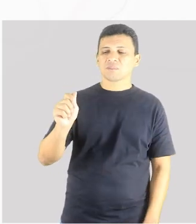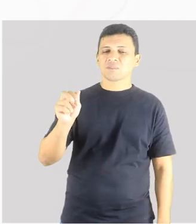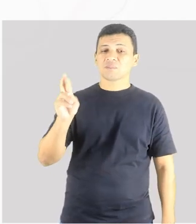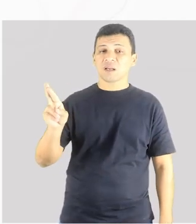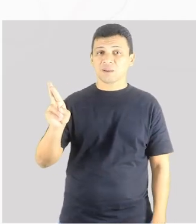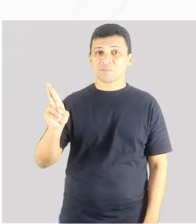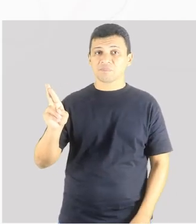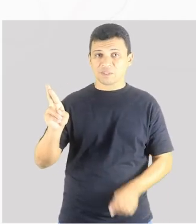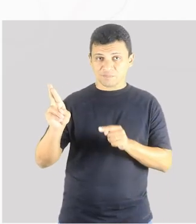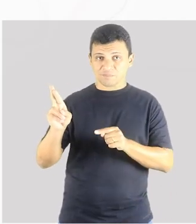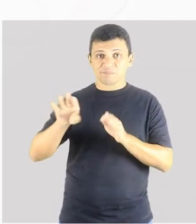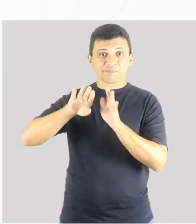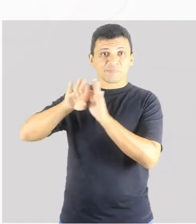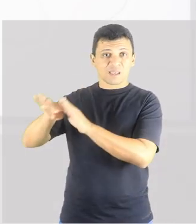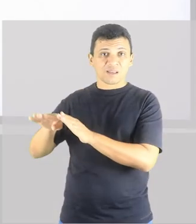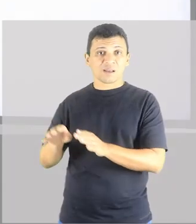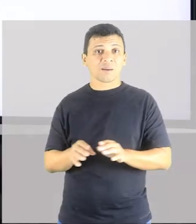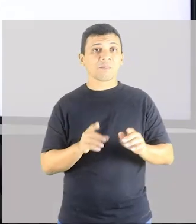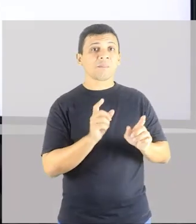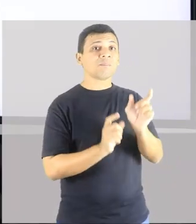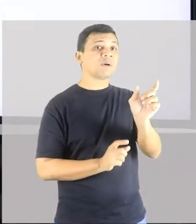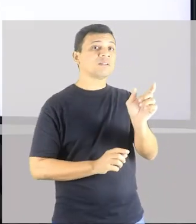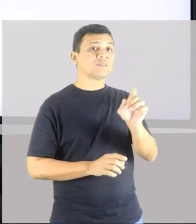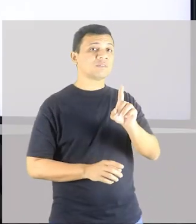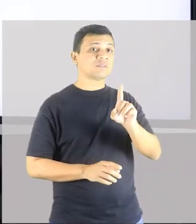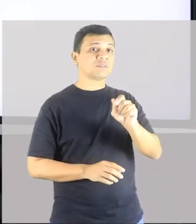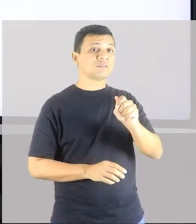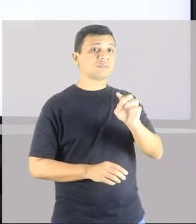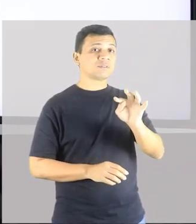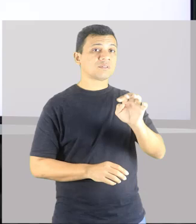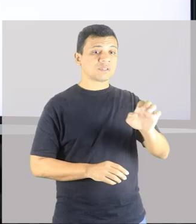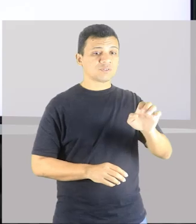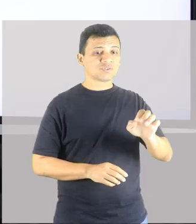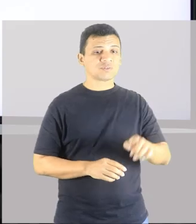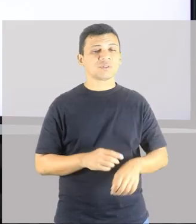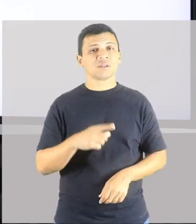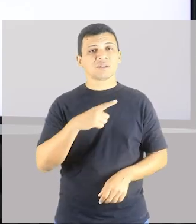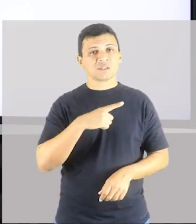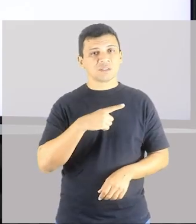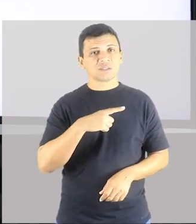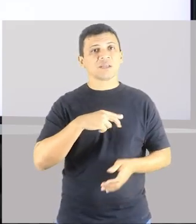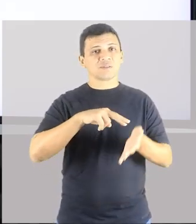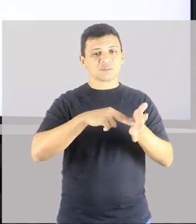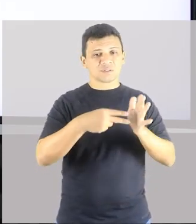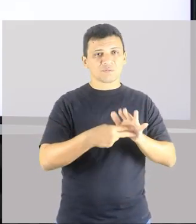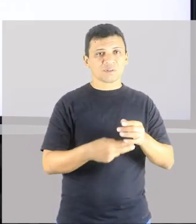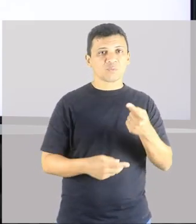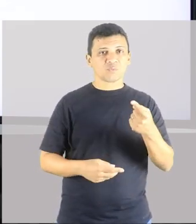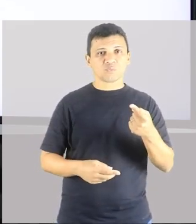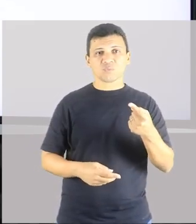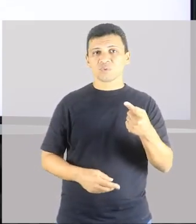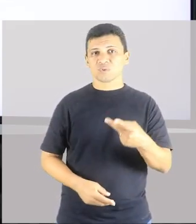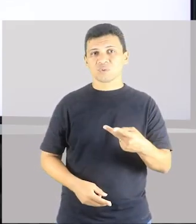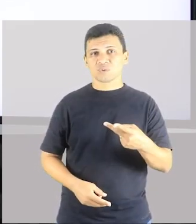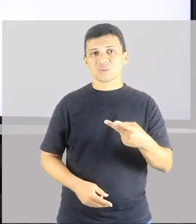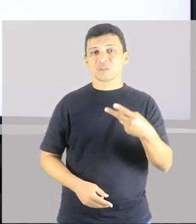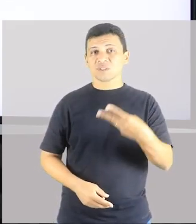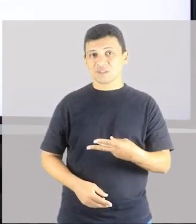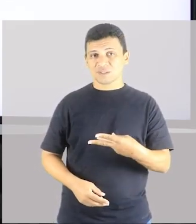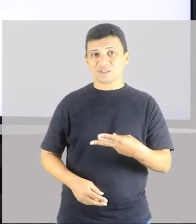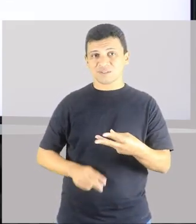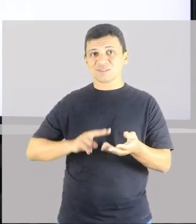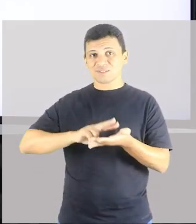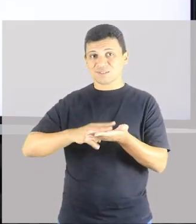que agora nós vamos analisar a palavra date. Olha que eu coloquei uma definição, 2, 3, para